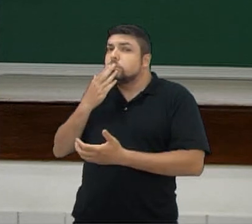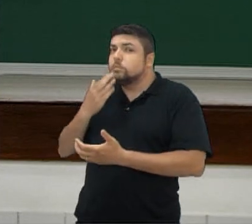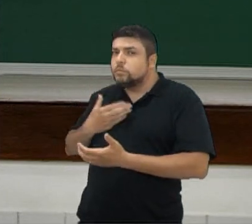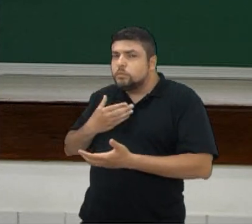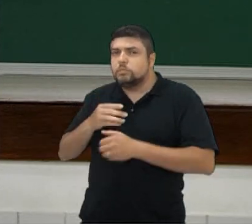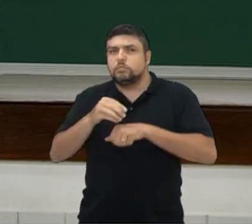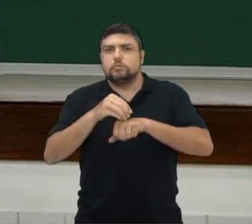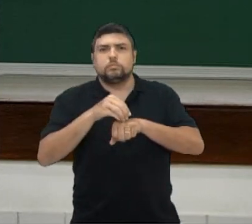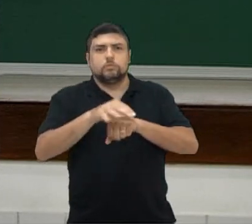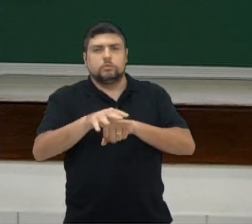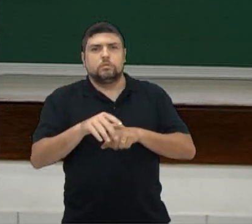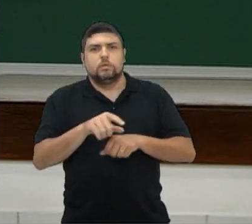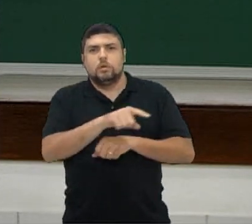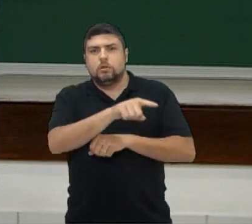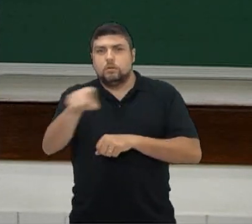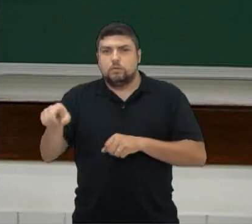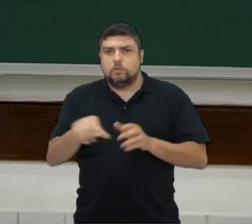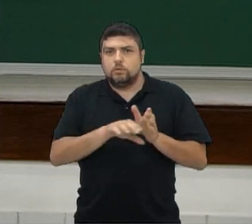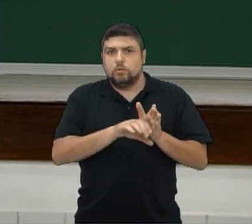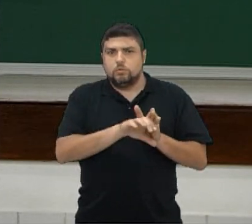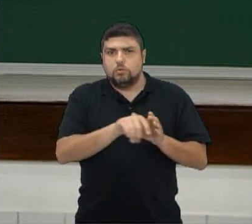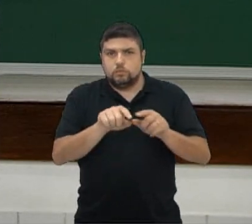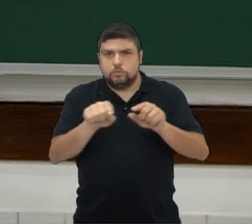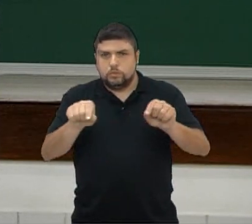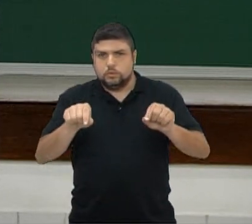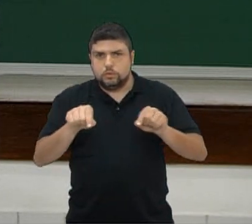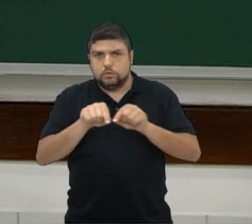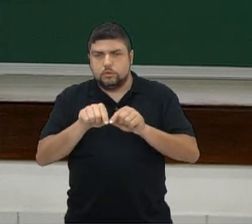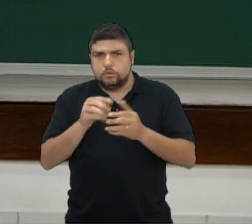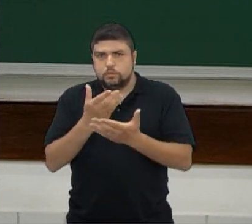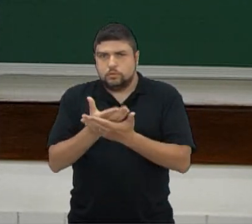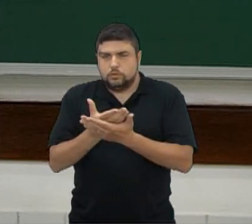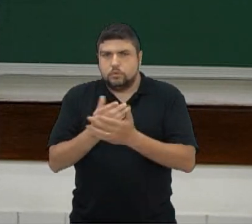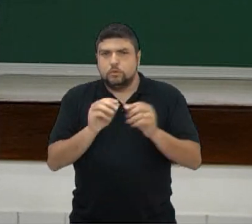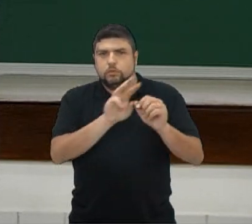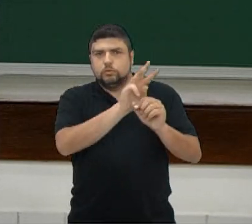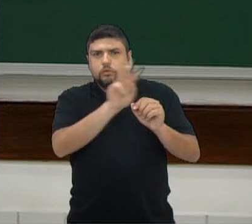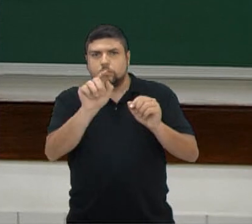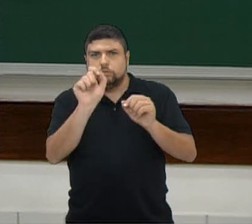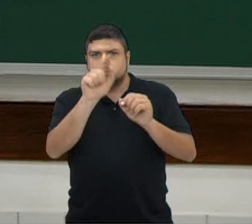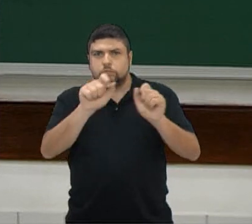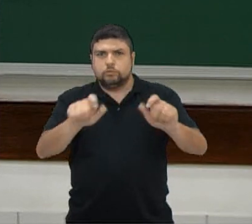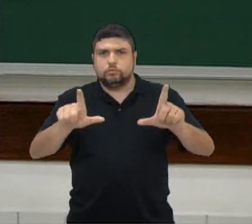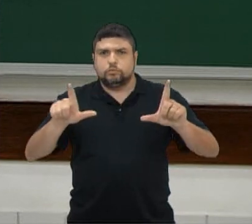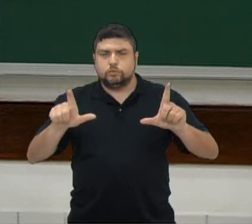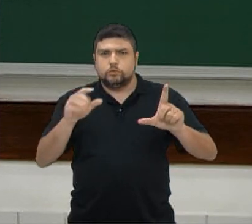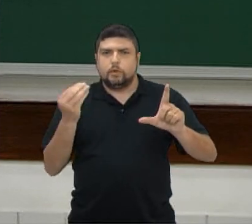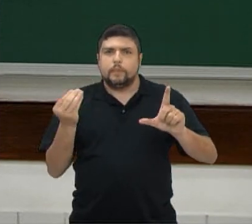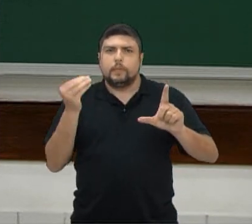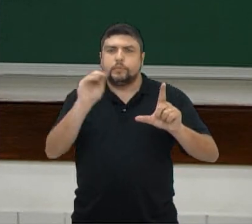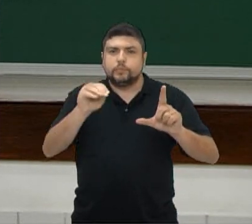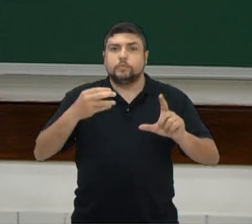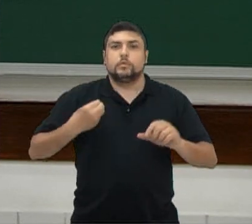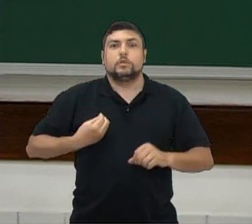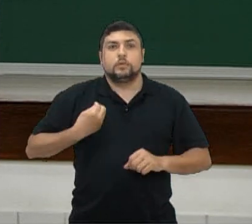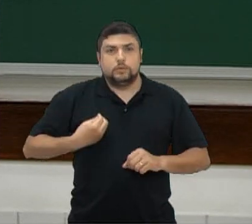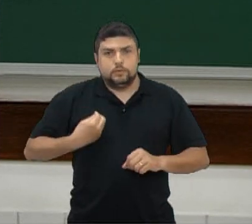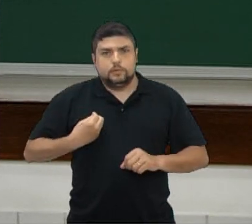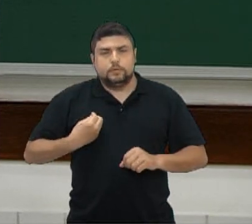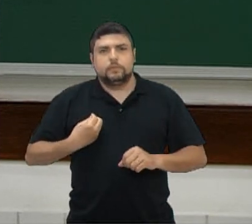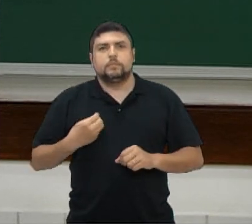Então, ao entrar no Google Classroom, vai no link de presença e aciona o link para poder confirmar a sua presença para ficar registrado no